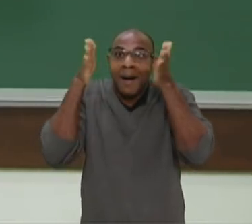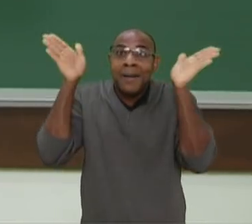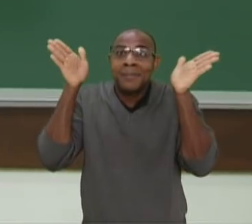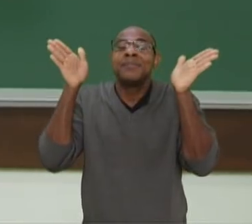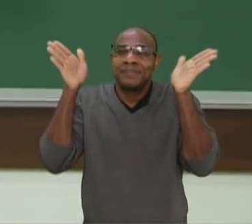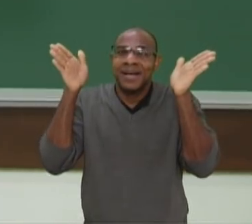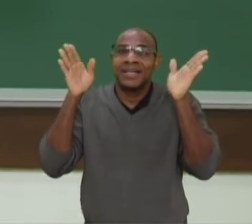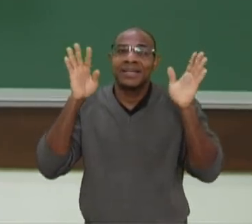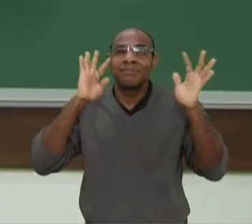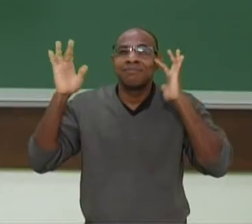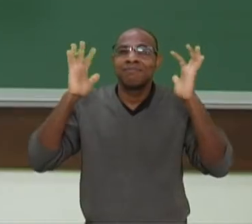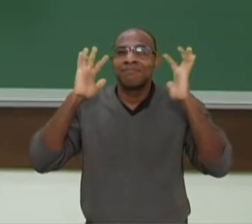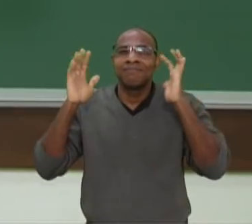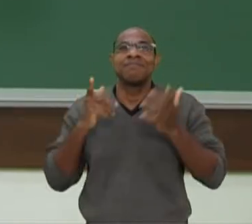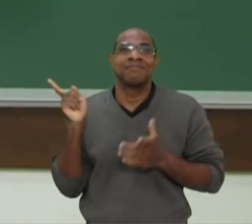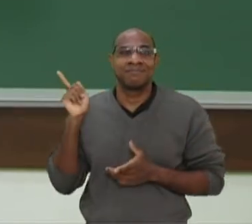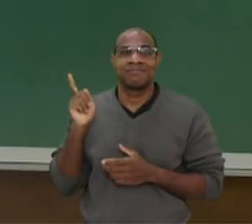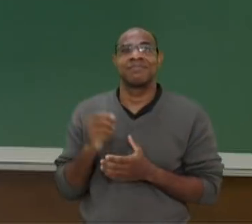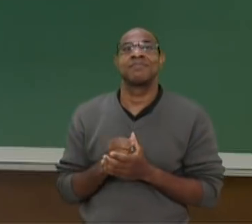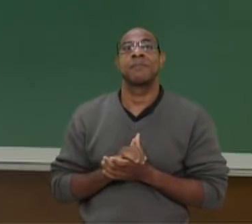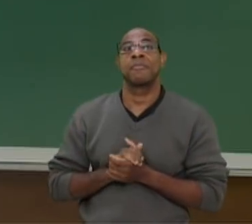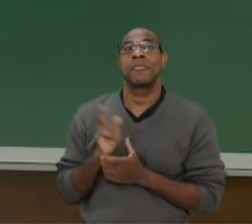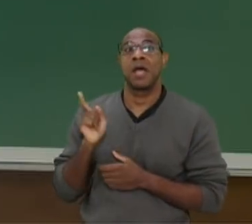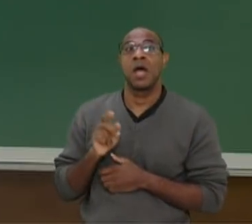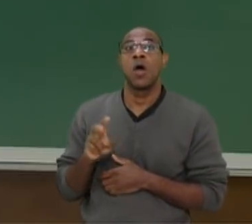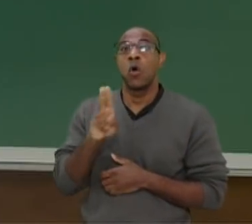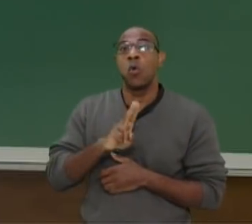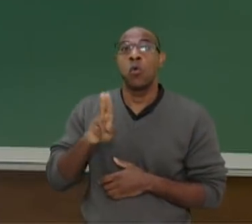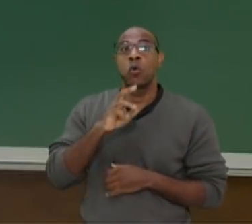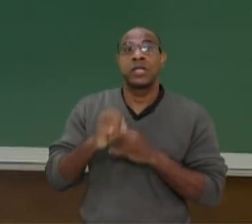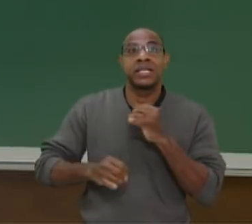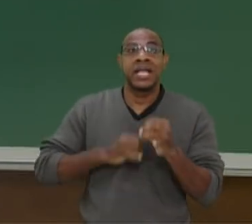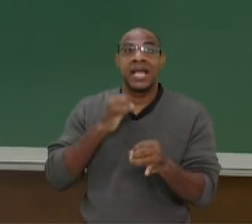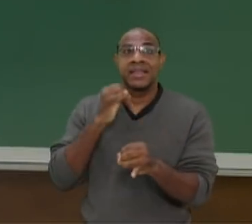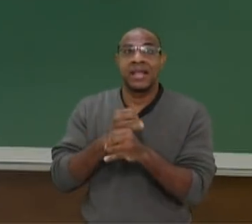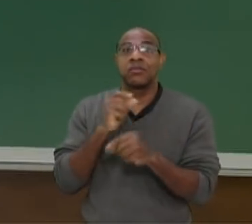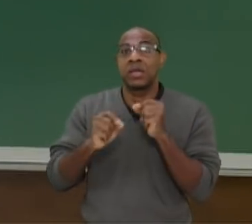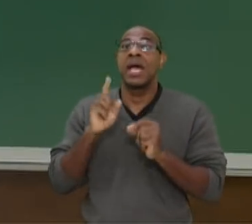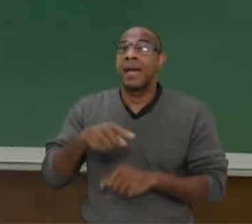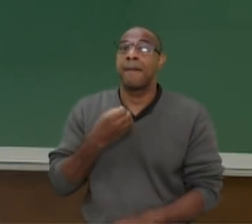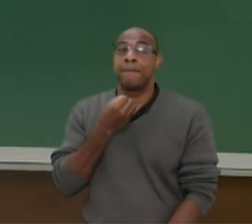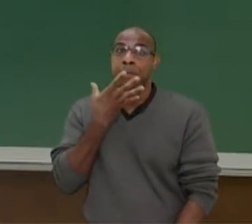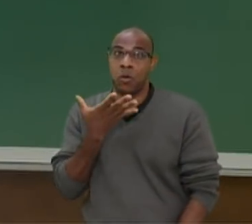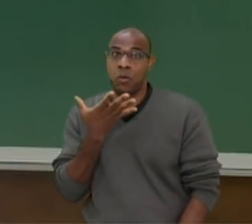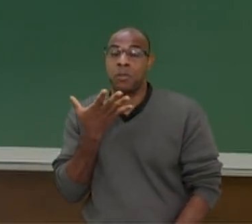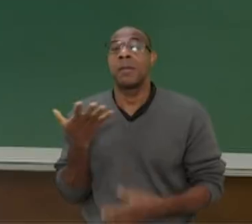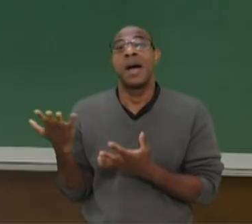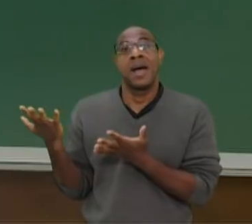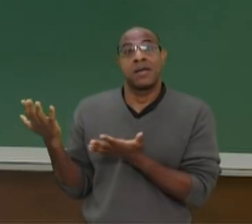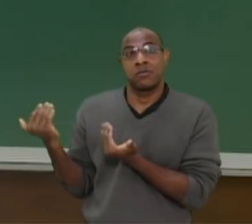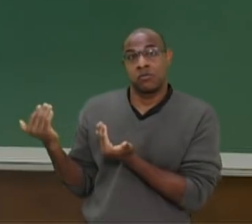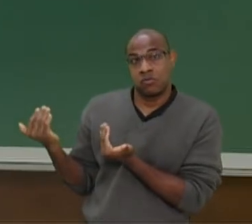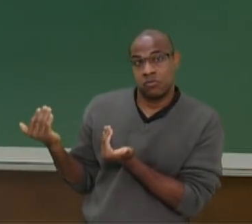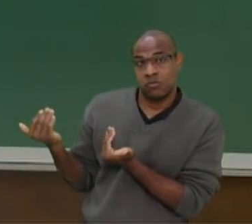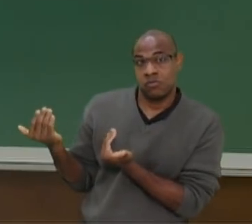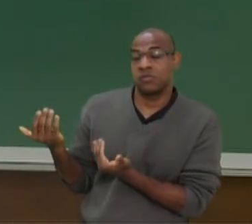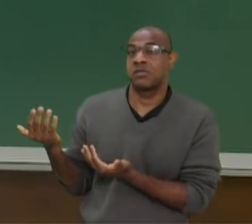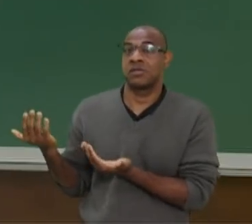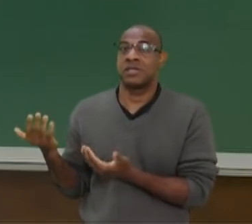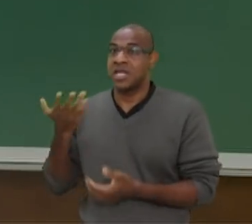ou a criatividade. O uso da internet é um benefício para as crianças e jovens?